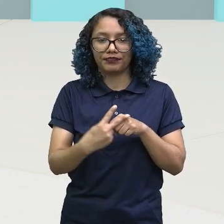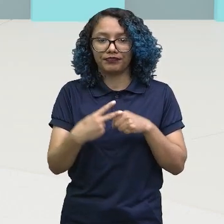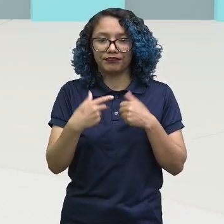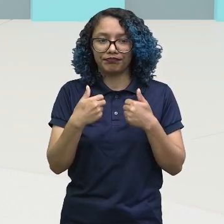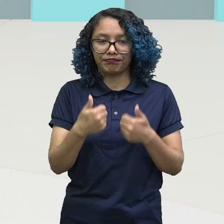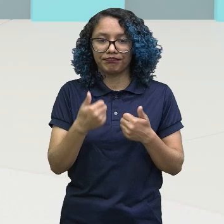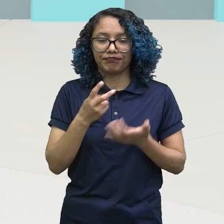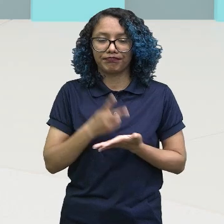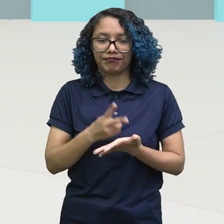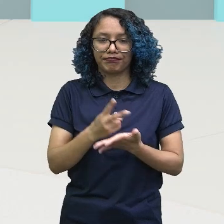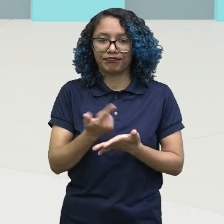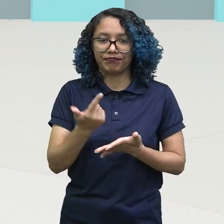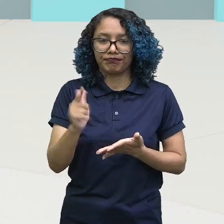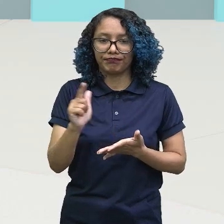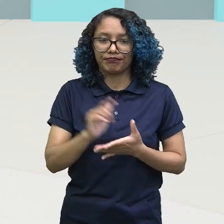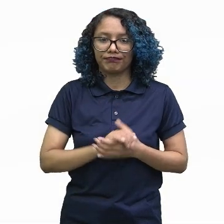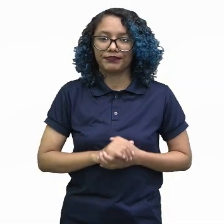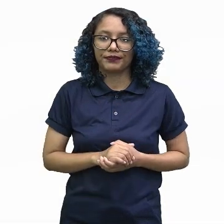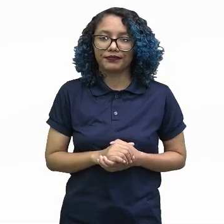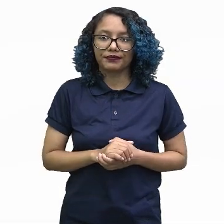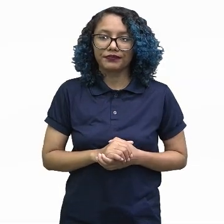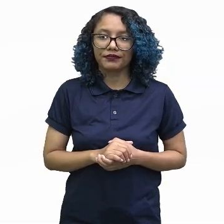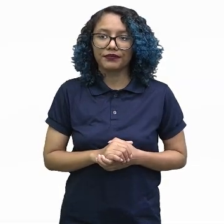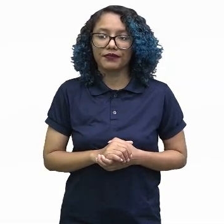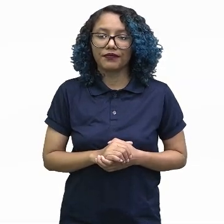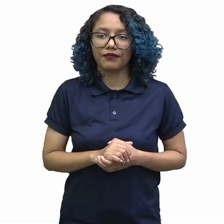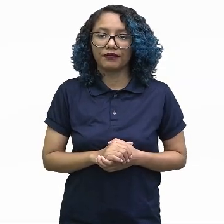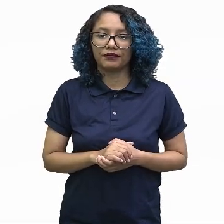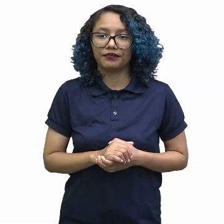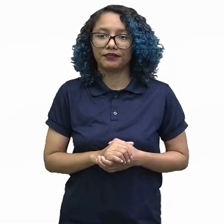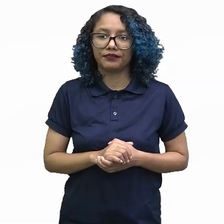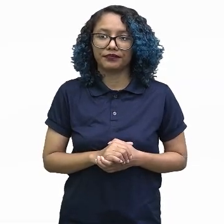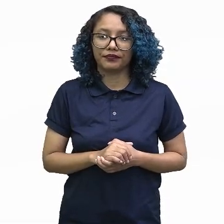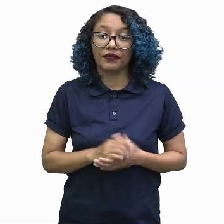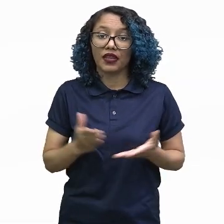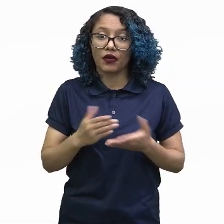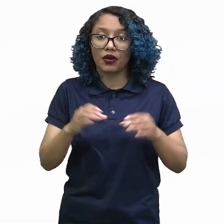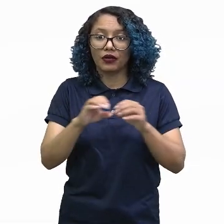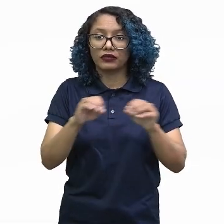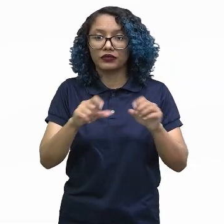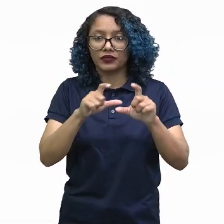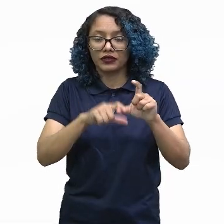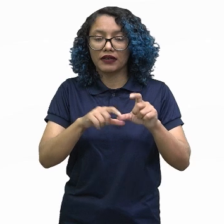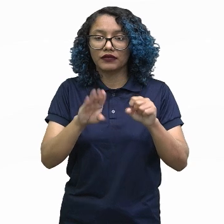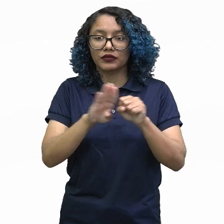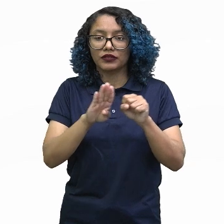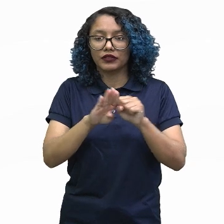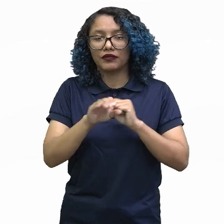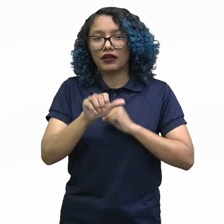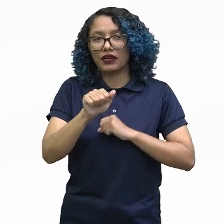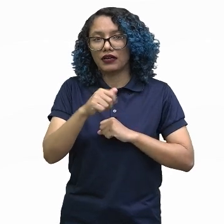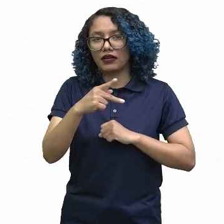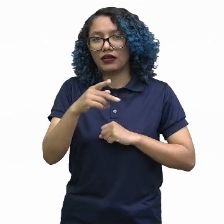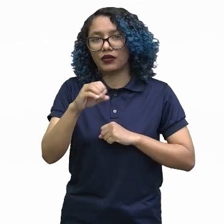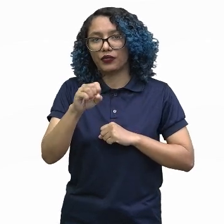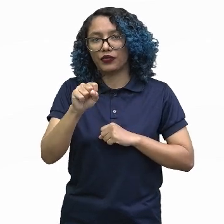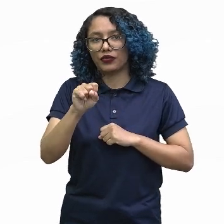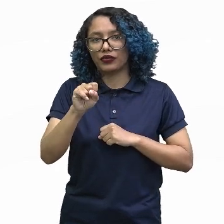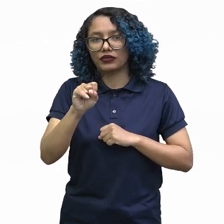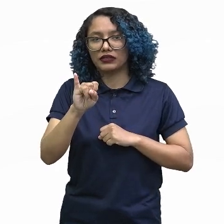Beleza? Vamos para a próxima. Acompanhem comigo aí. Oração subordinada substantiva